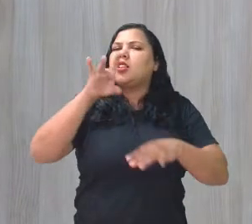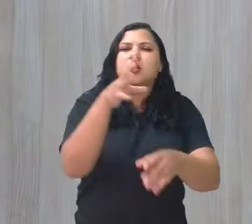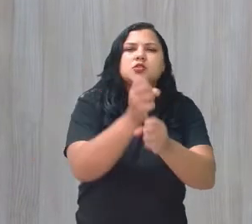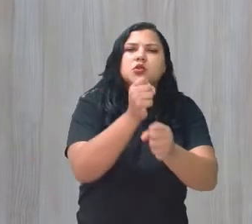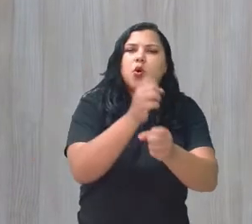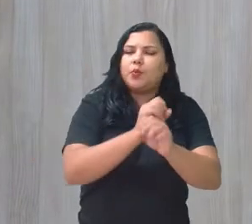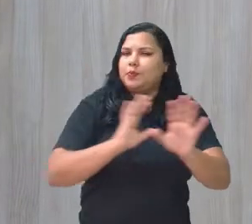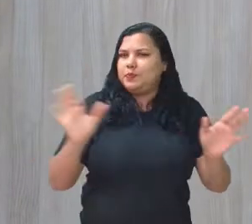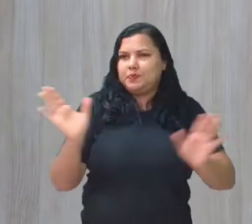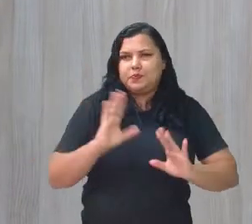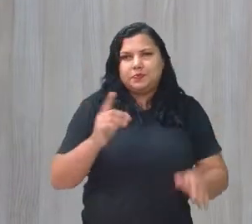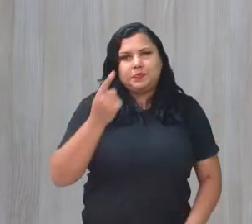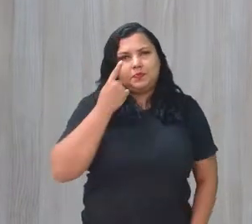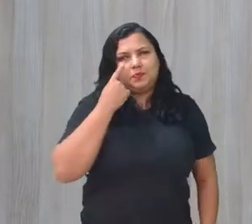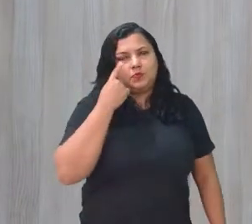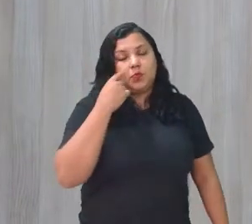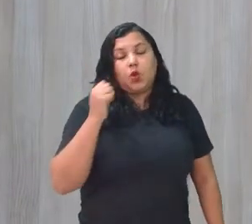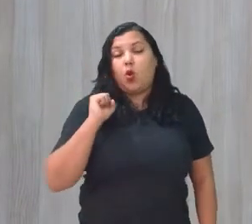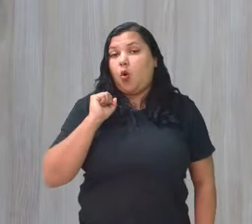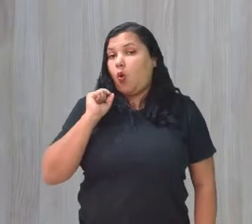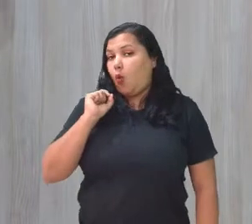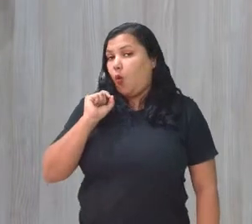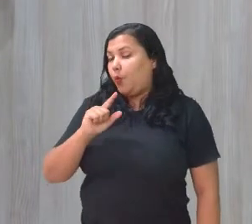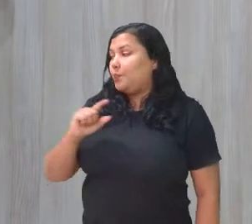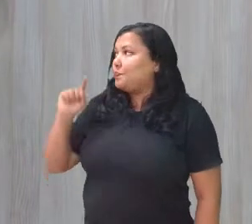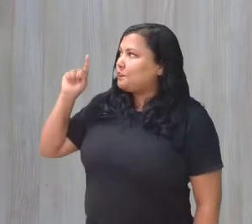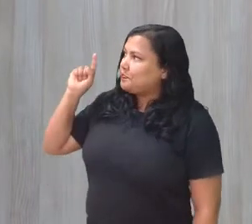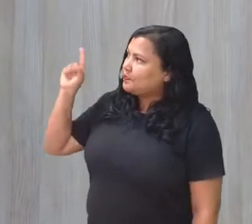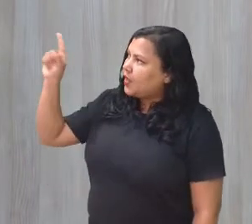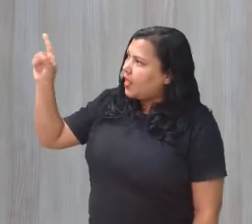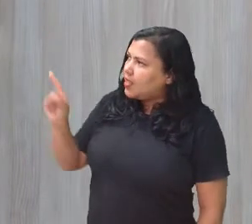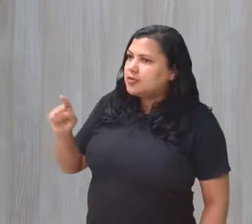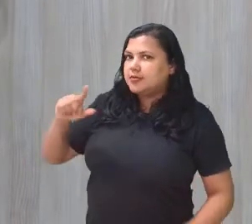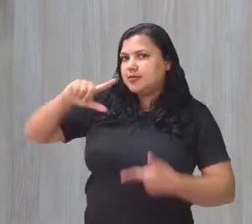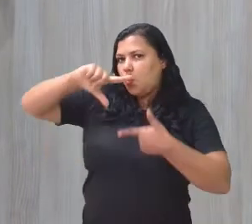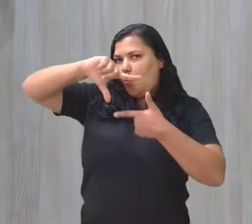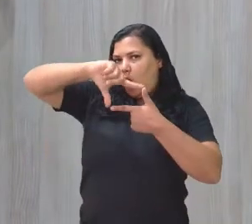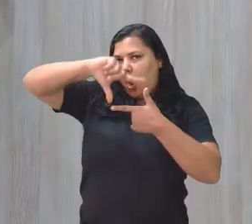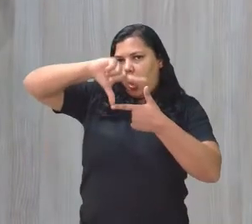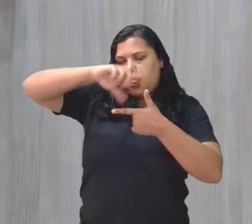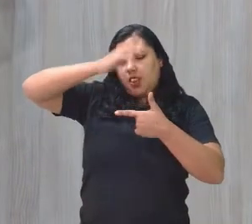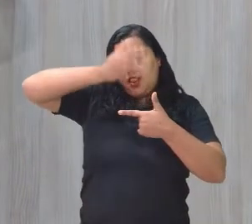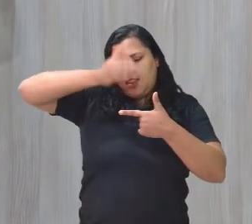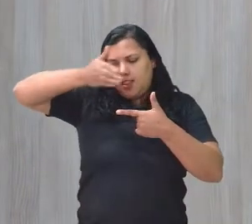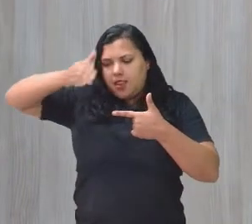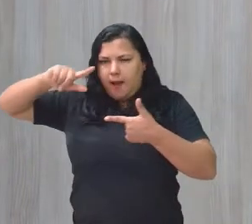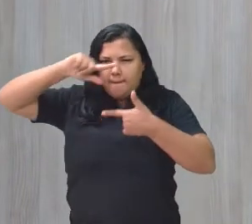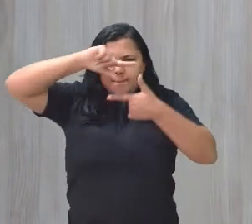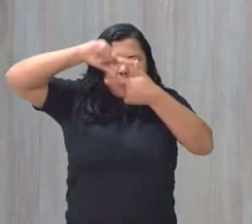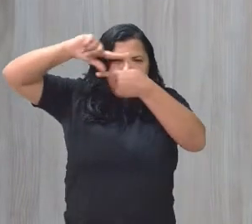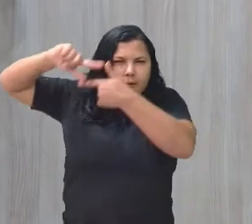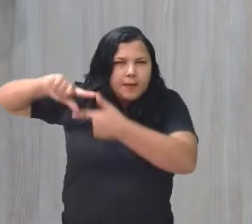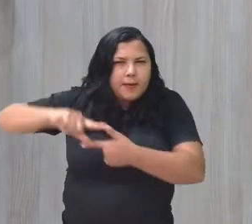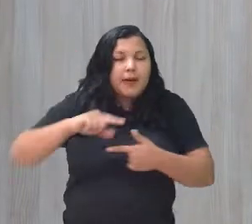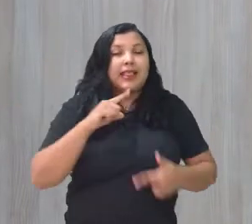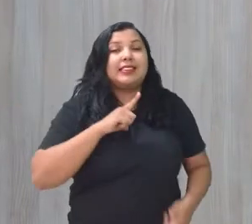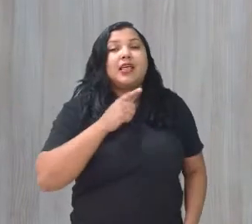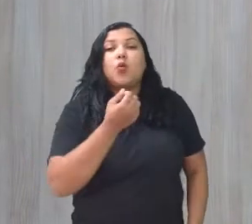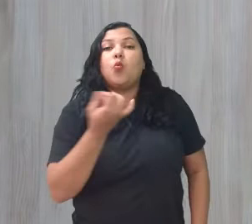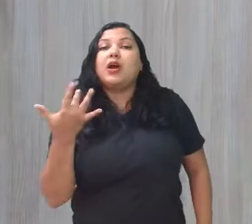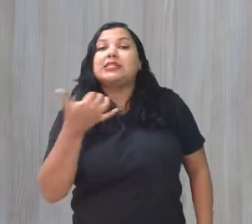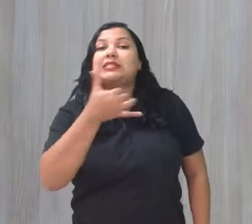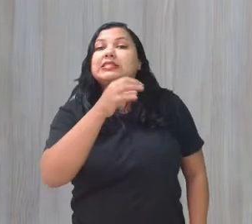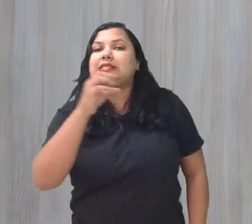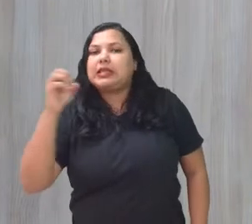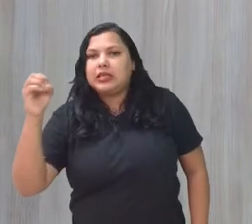né? Lembrando, porcentagem é porque eu estou pegando uma coisa, qualquer uma dessas coisas, e estou